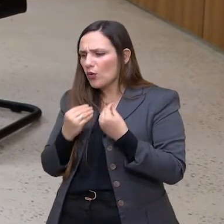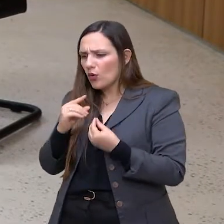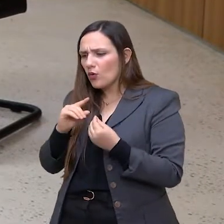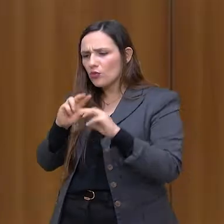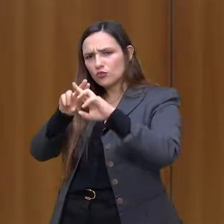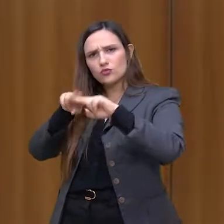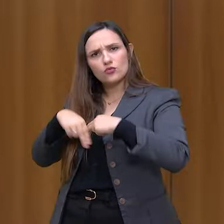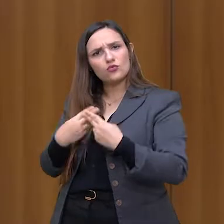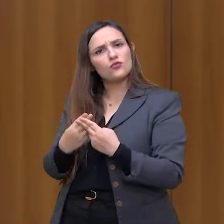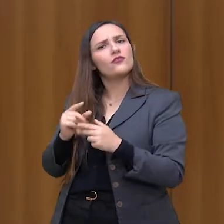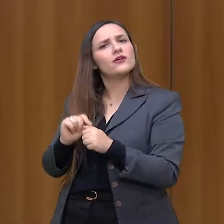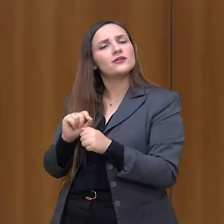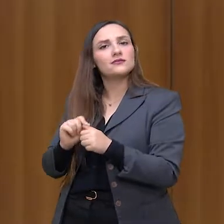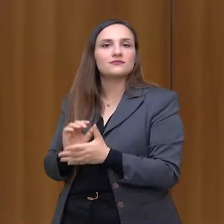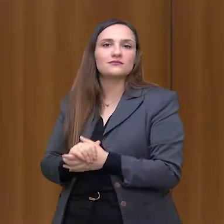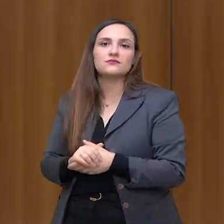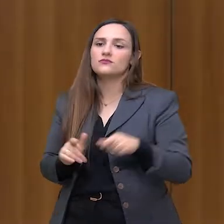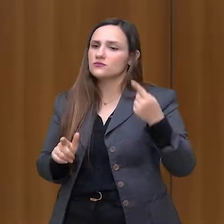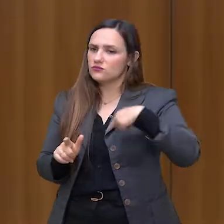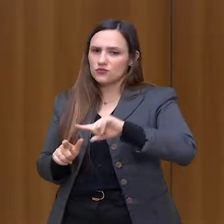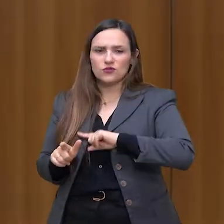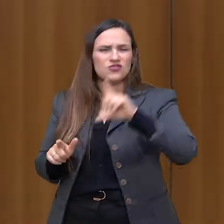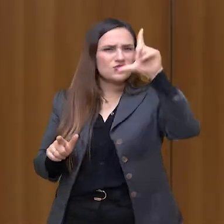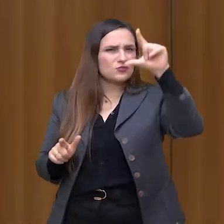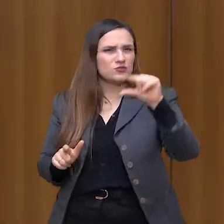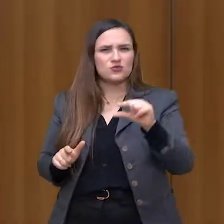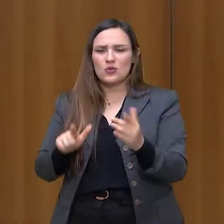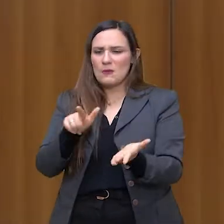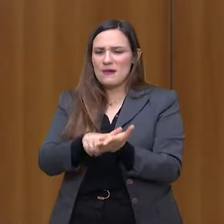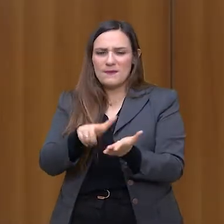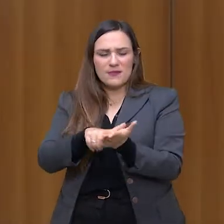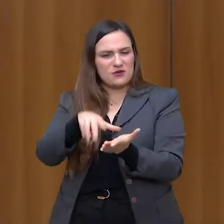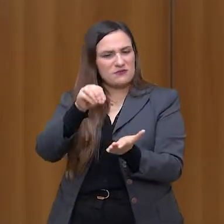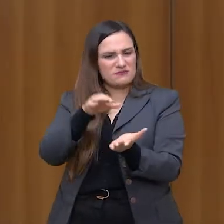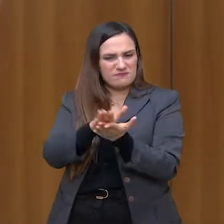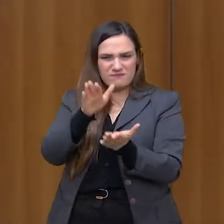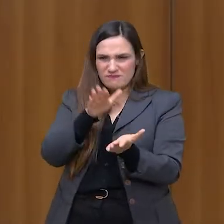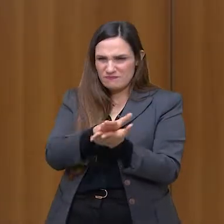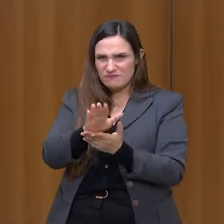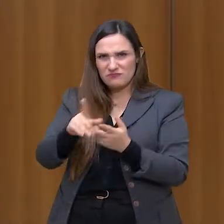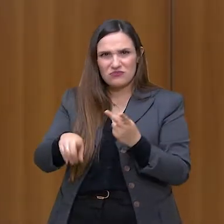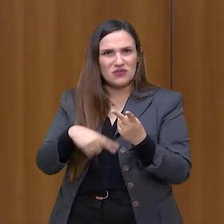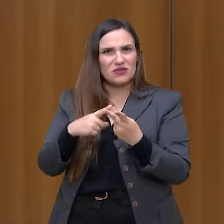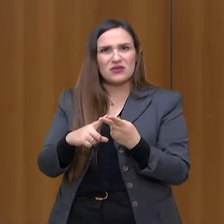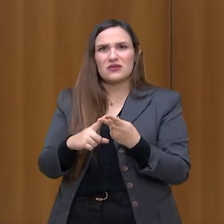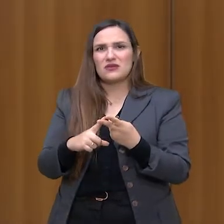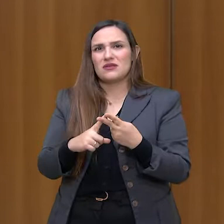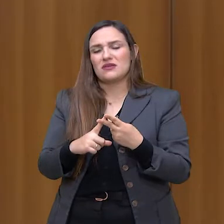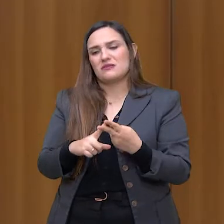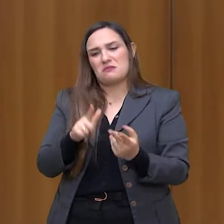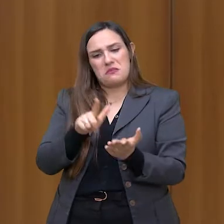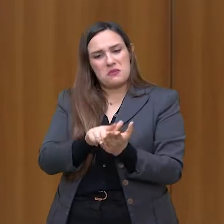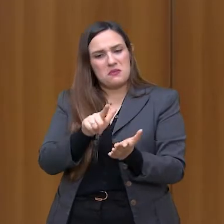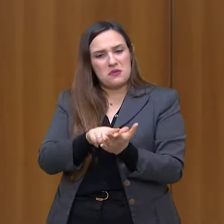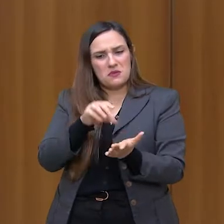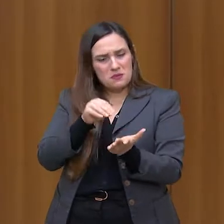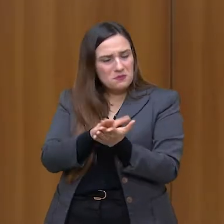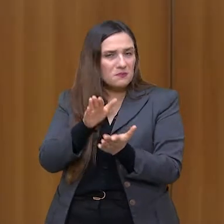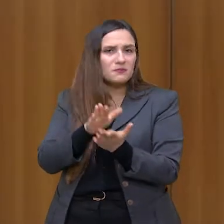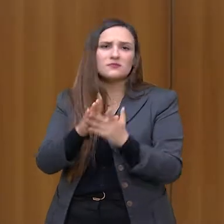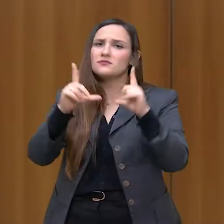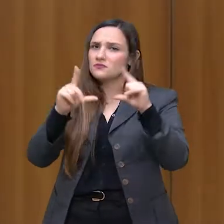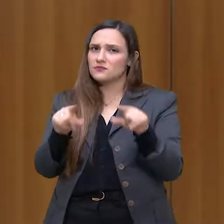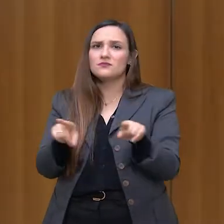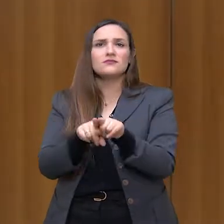de processos, ela diminuiu drasticamente a quantidade de uso de papel, de impressão, de folhas